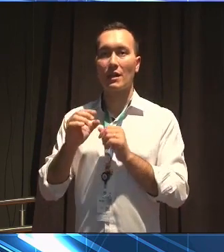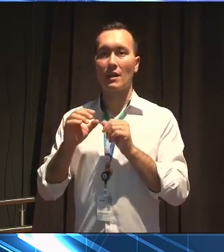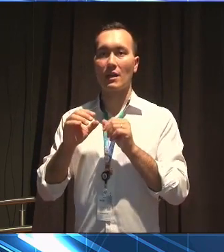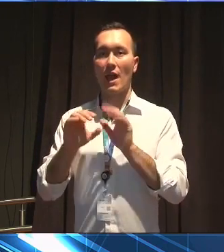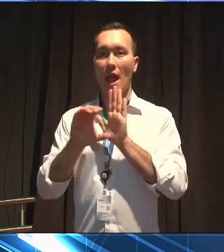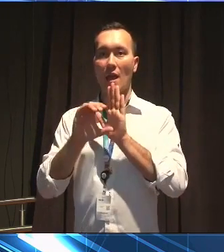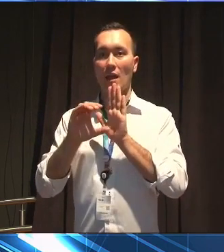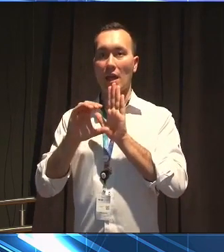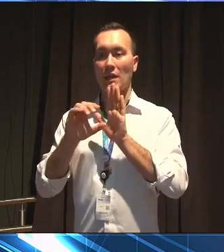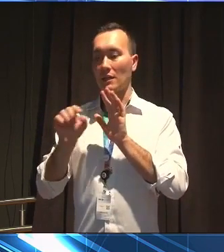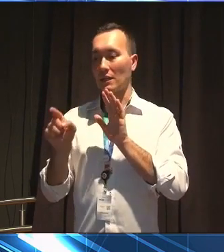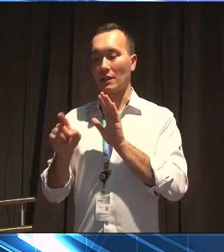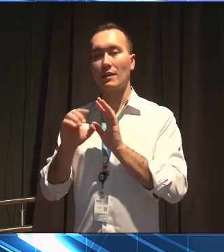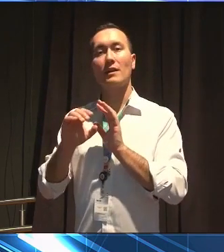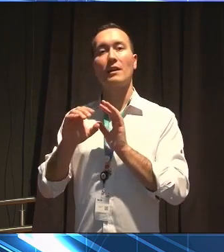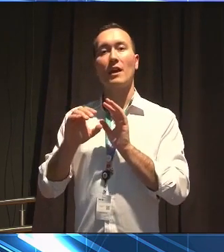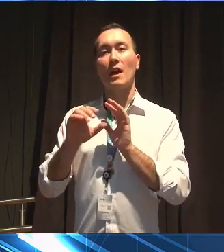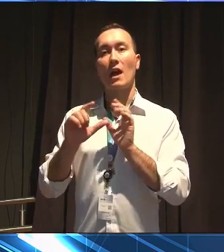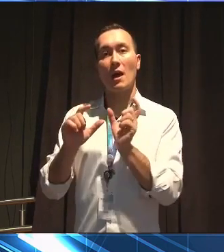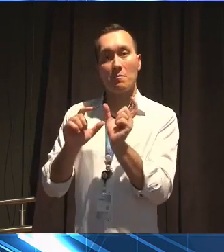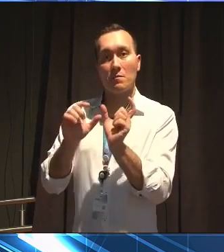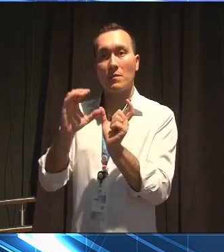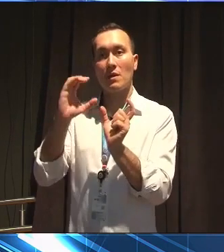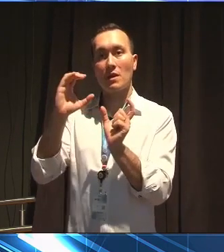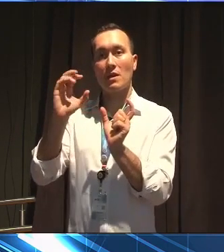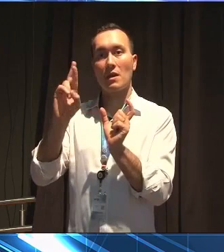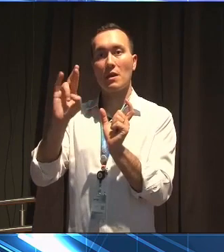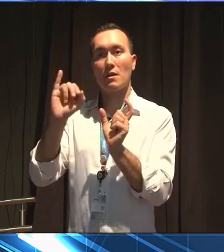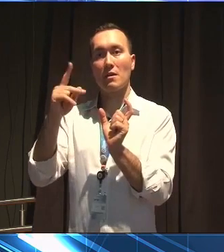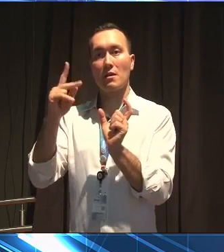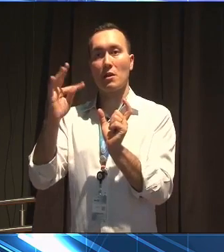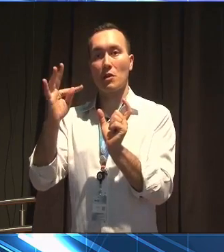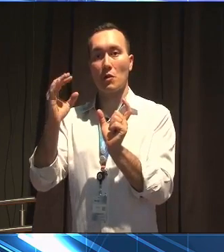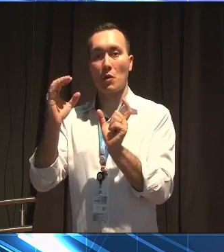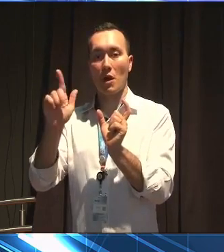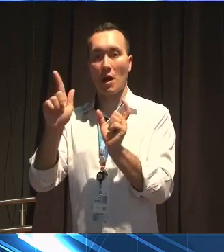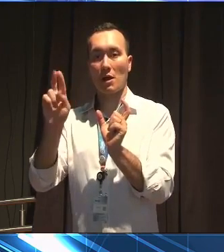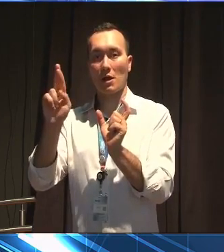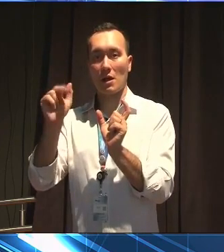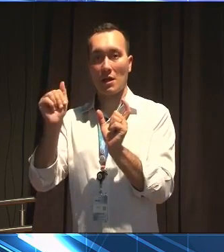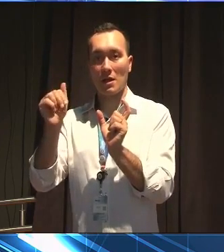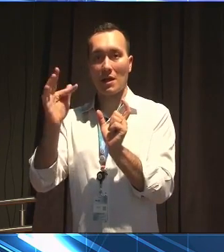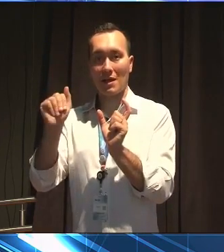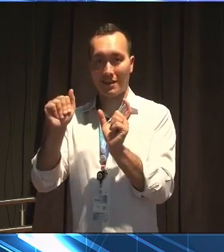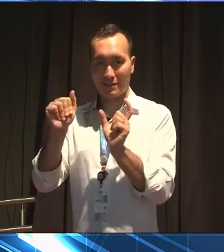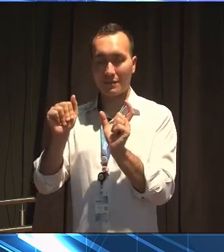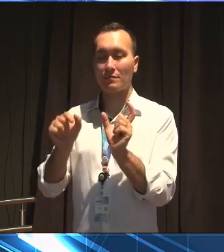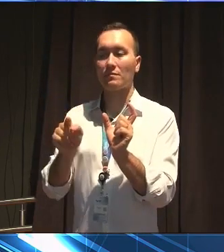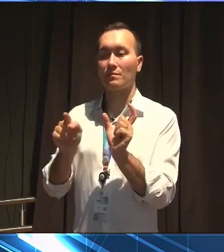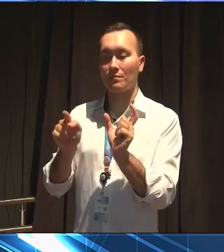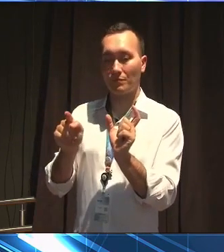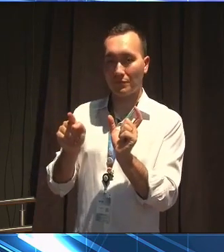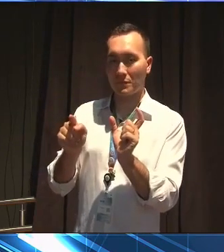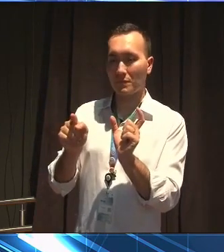AES 256 com modo de operação CVC. E essa informação é importante. E aí, eu criptografo, e